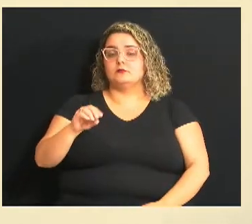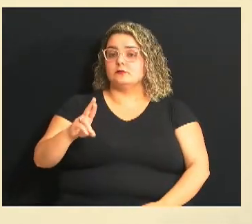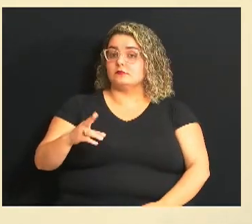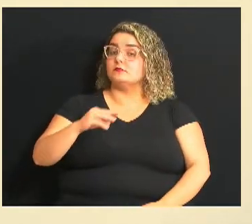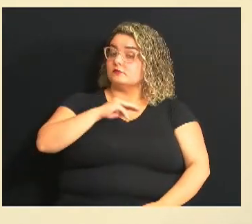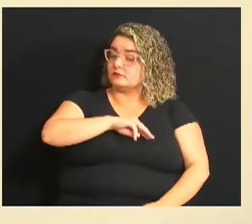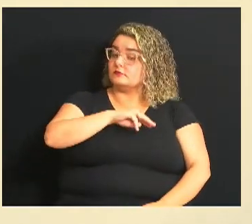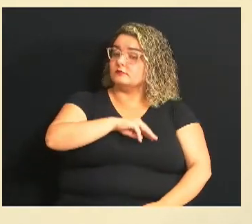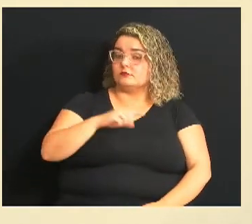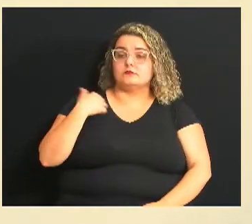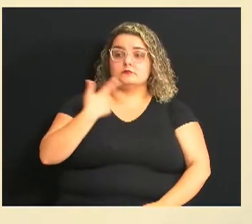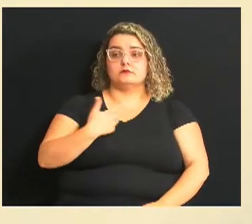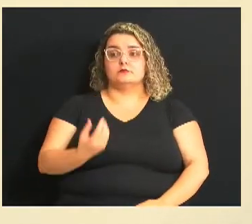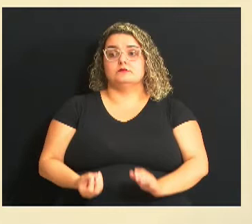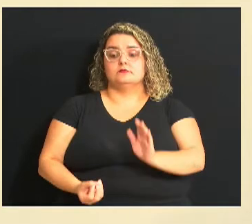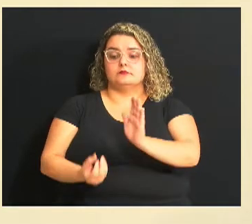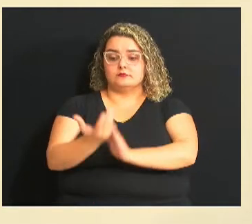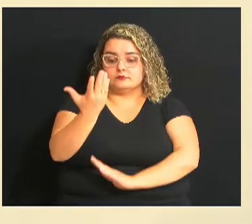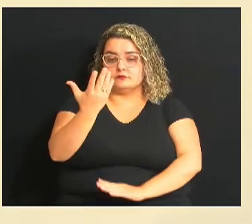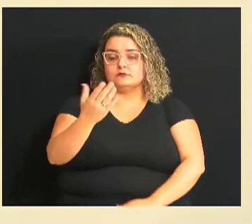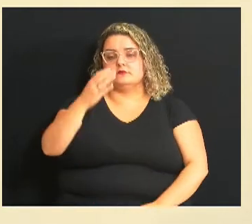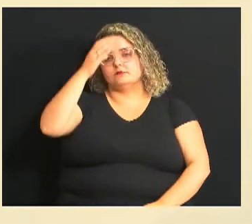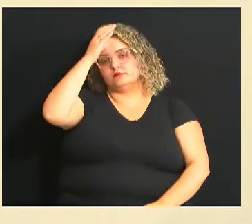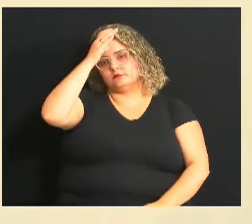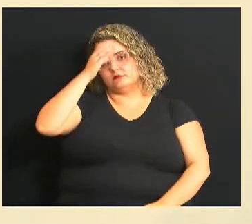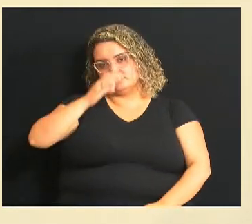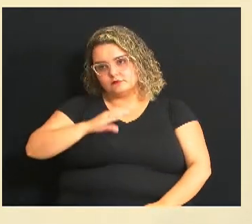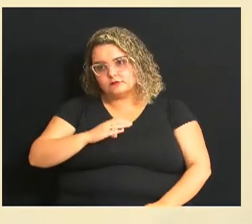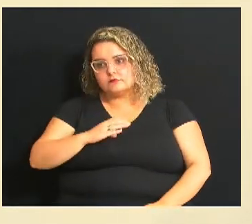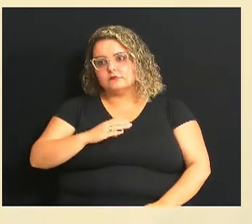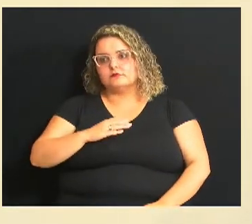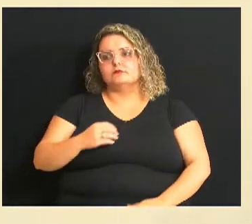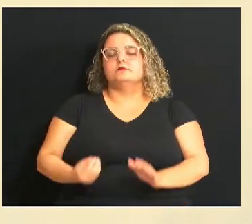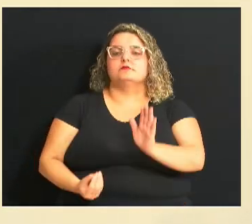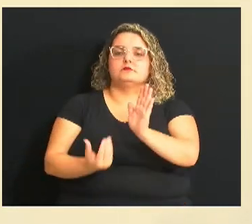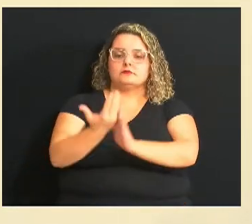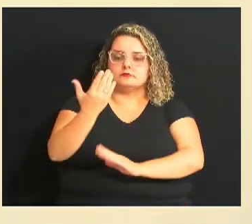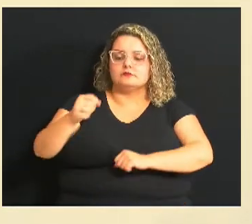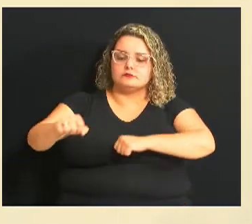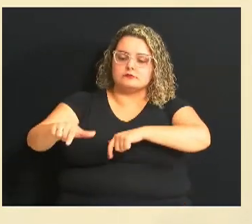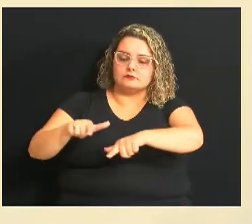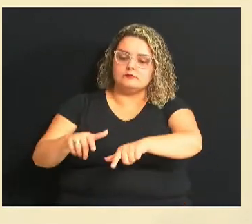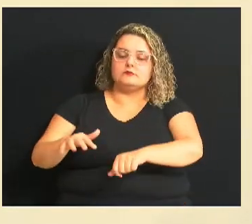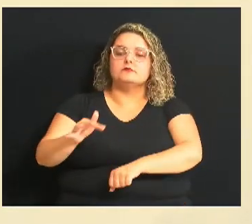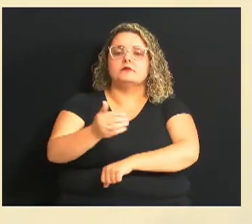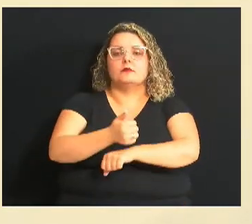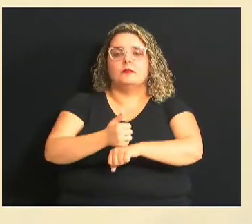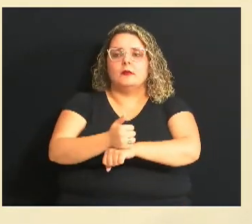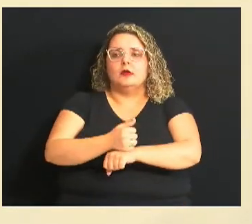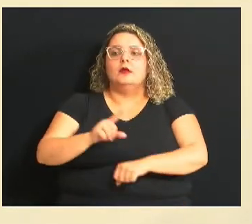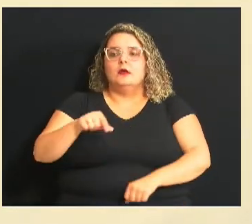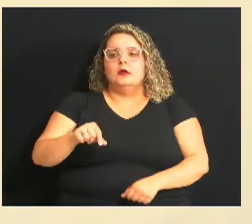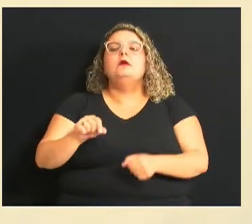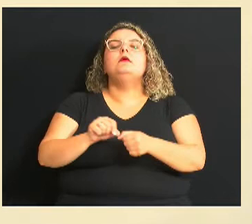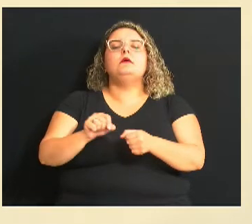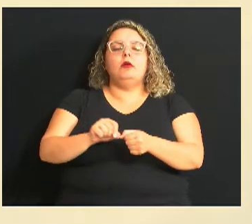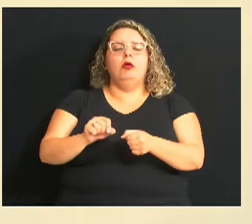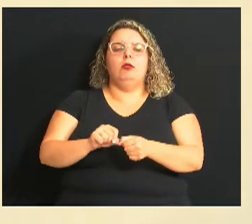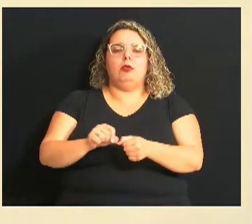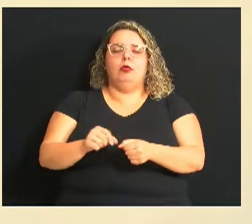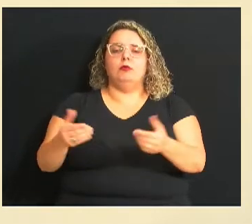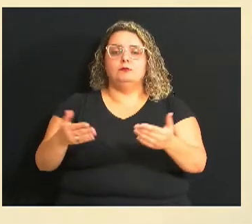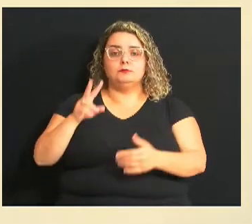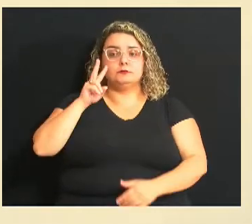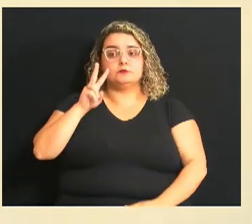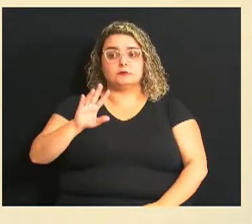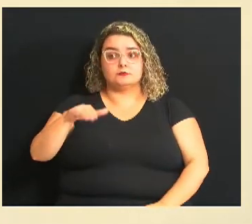é formar cidadãos, formar profissionais. E é isso que a gente está fazendo. Então, hoje eu vejo que quando